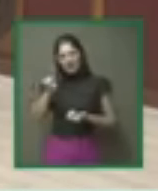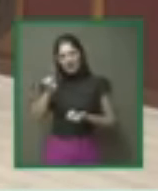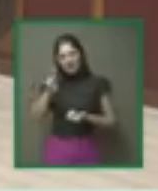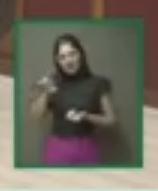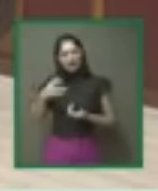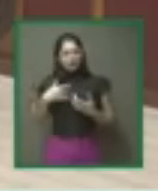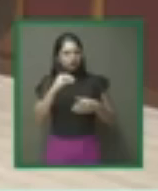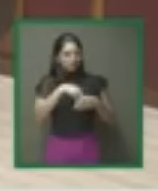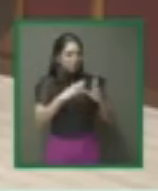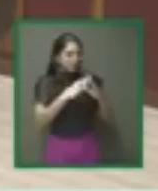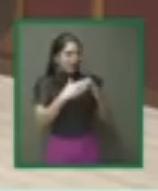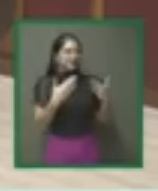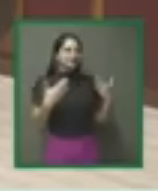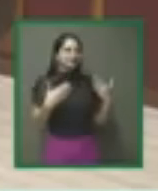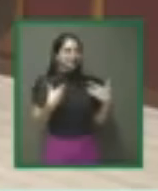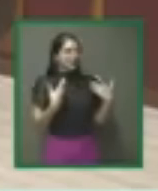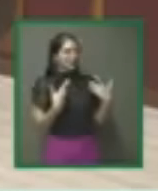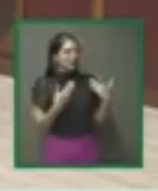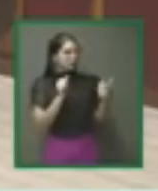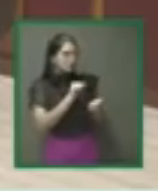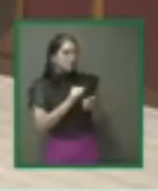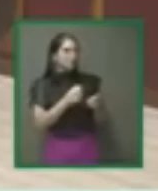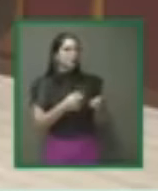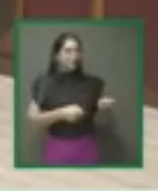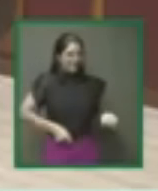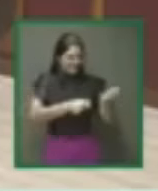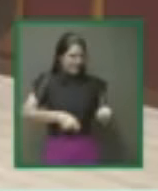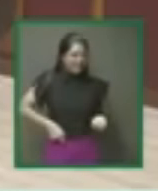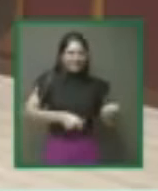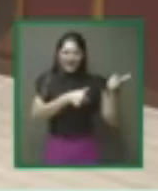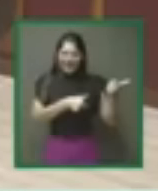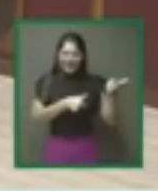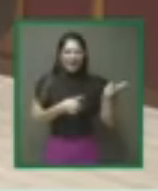estava super animado para nosso Réveillon, nossa passagem de ano.